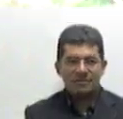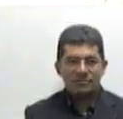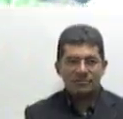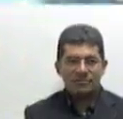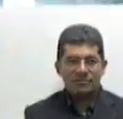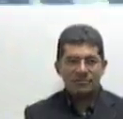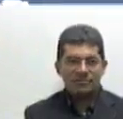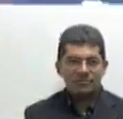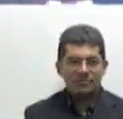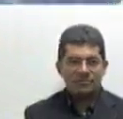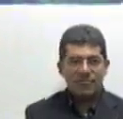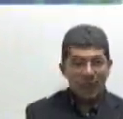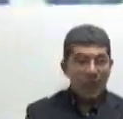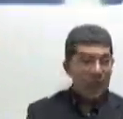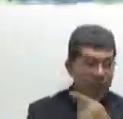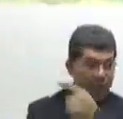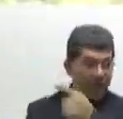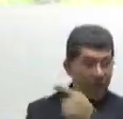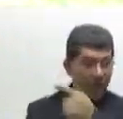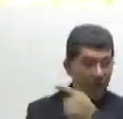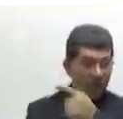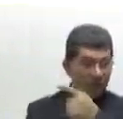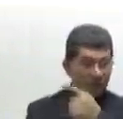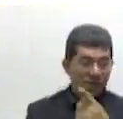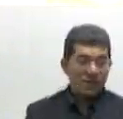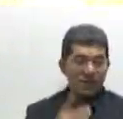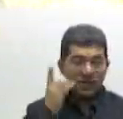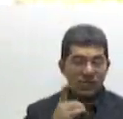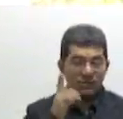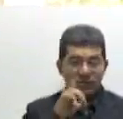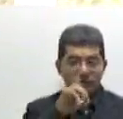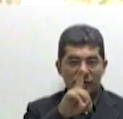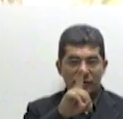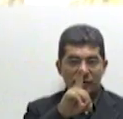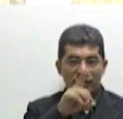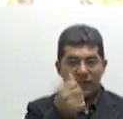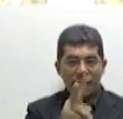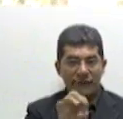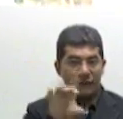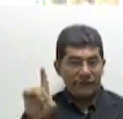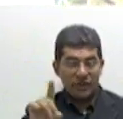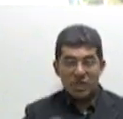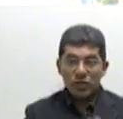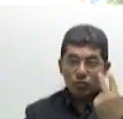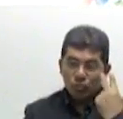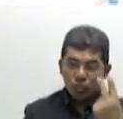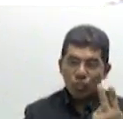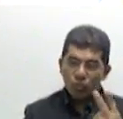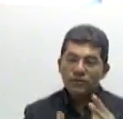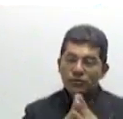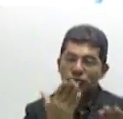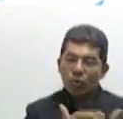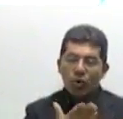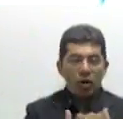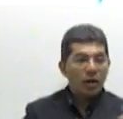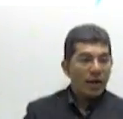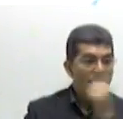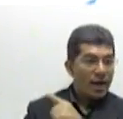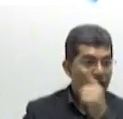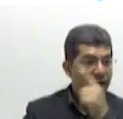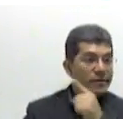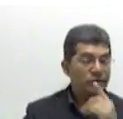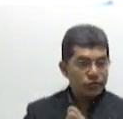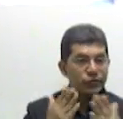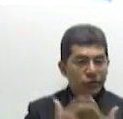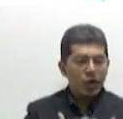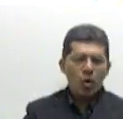Augusto Ferraz esteve na comunidade indígena Terra Preta e trouxe imagens da obra da escola destinada a atender a comunidade.